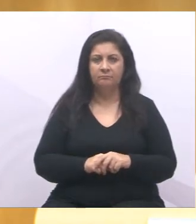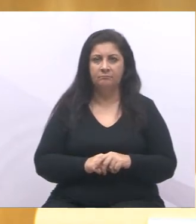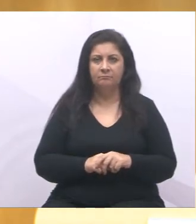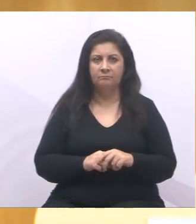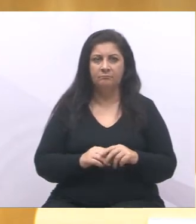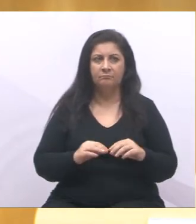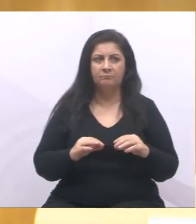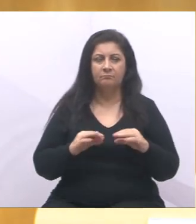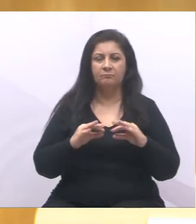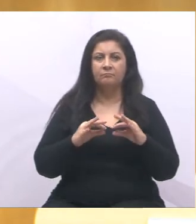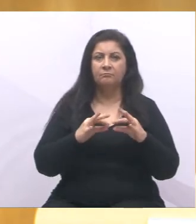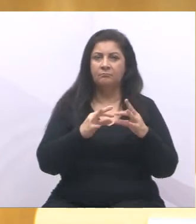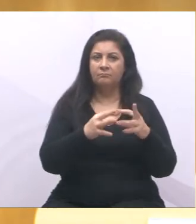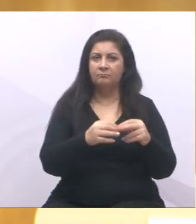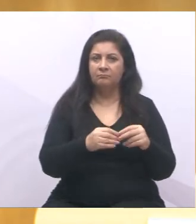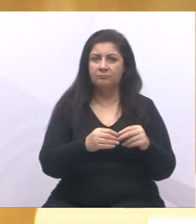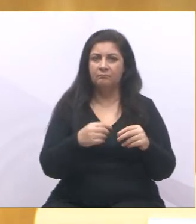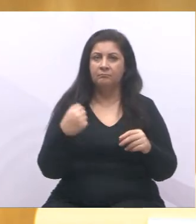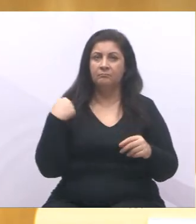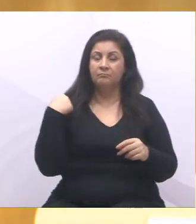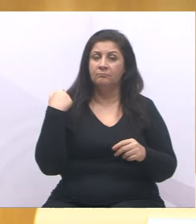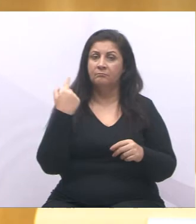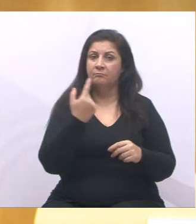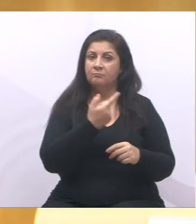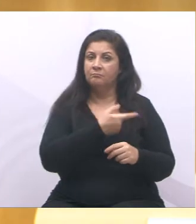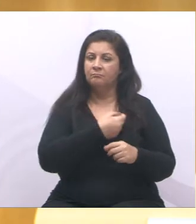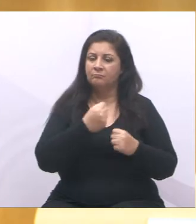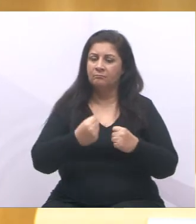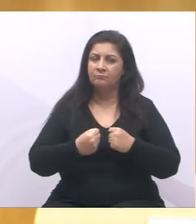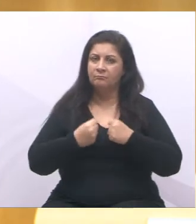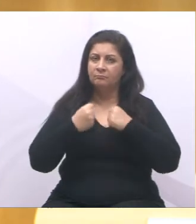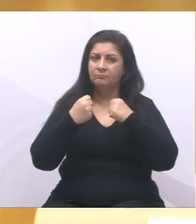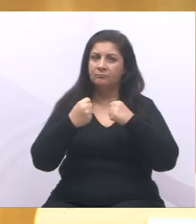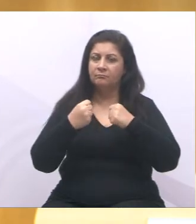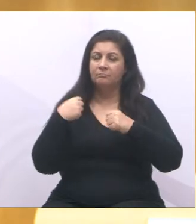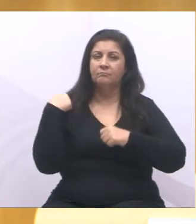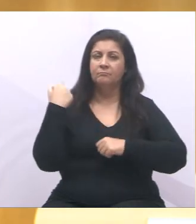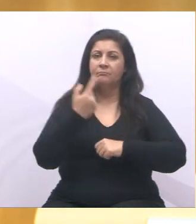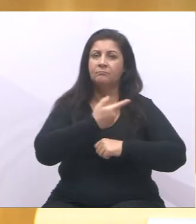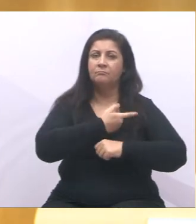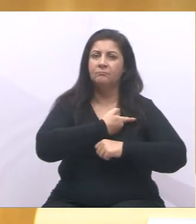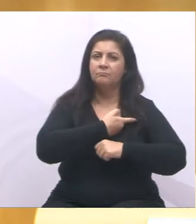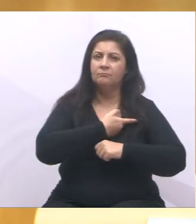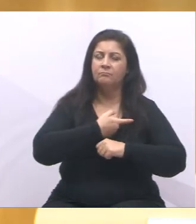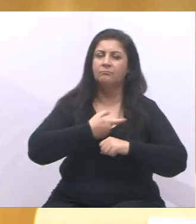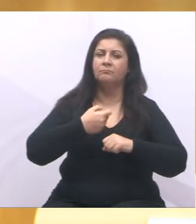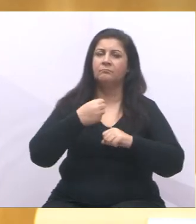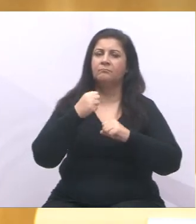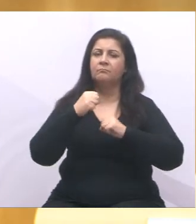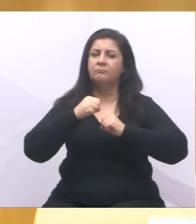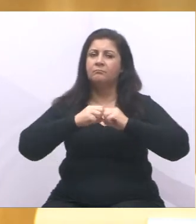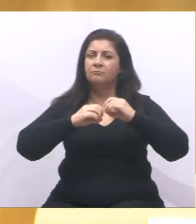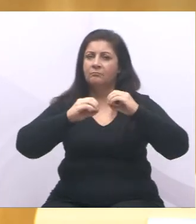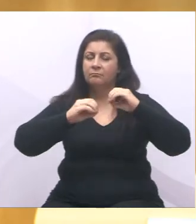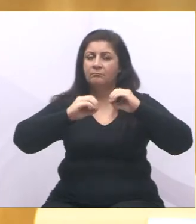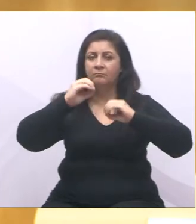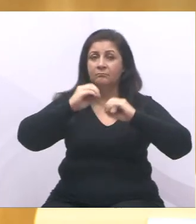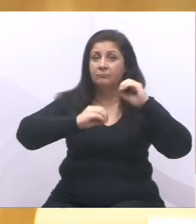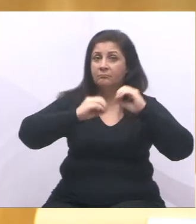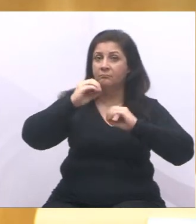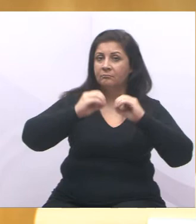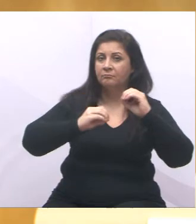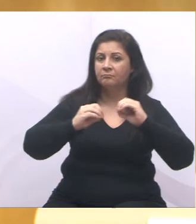a eles nós dedicássemos a obra que estávamos fazendo, de construir um ambiente